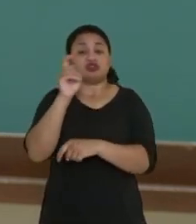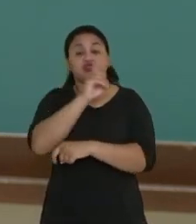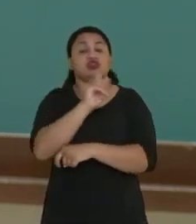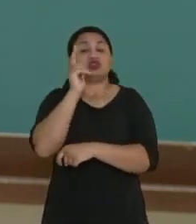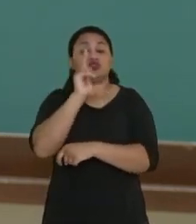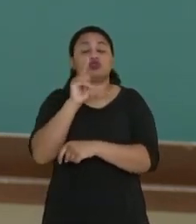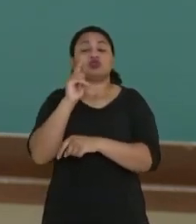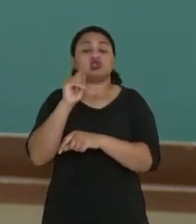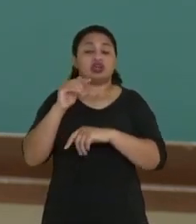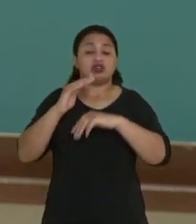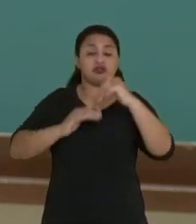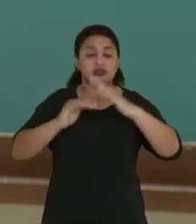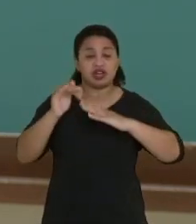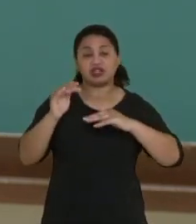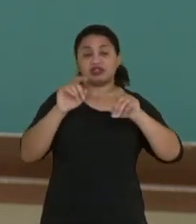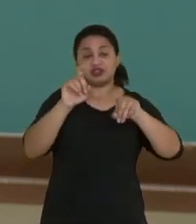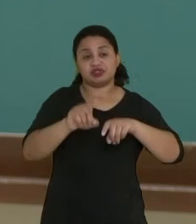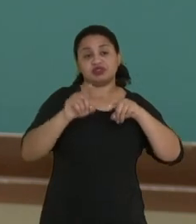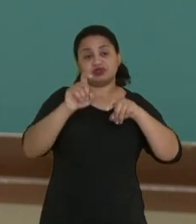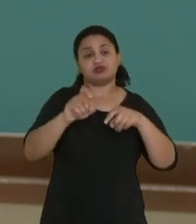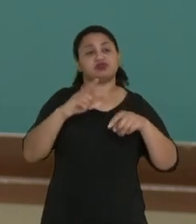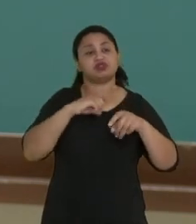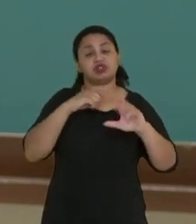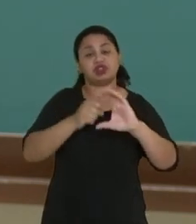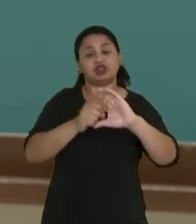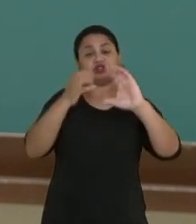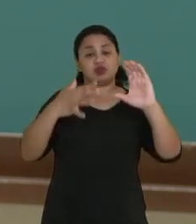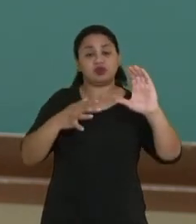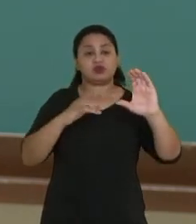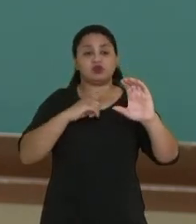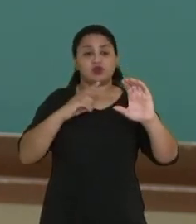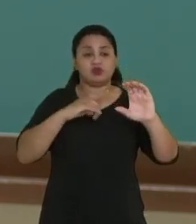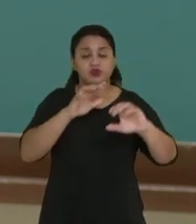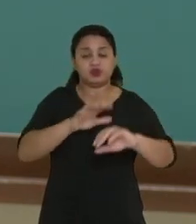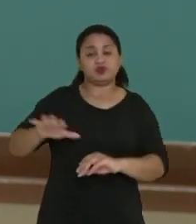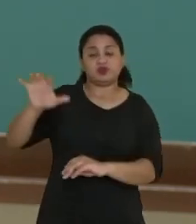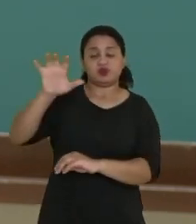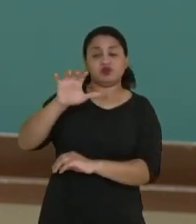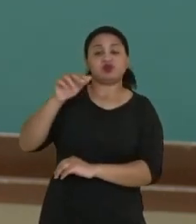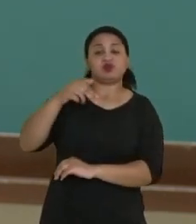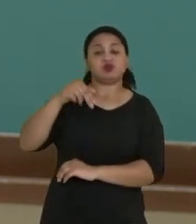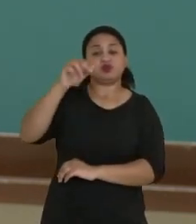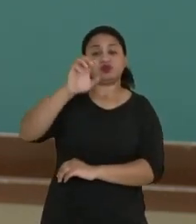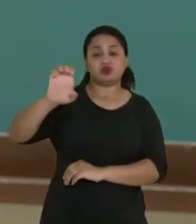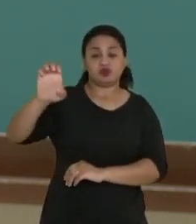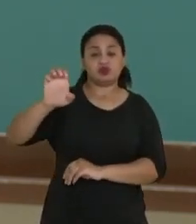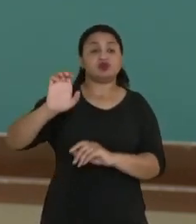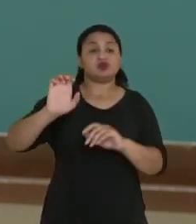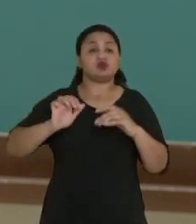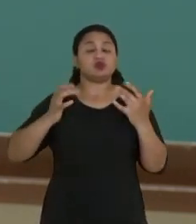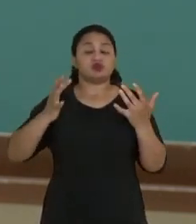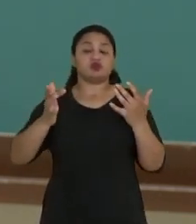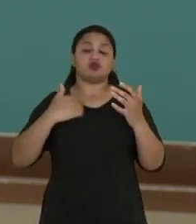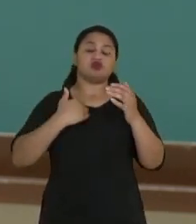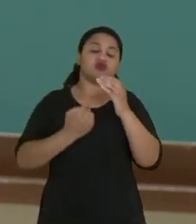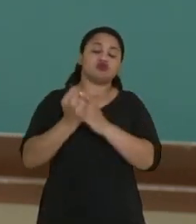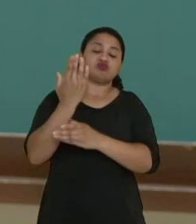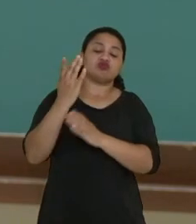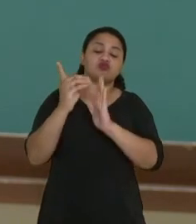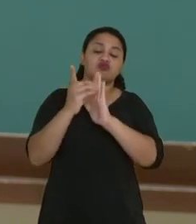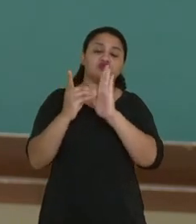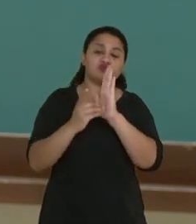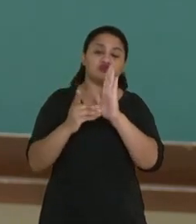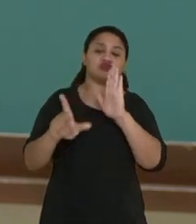atividades como a agricultura. E nós temos essa característica ali na região Nordeste. Então foi feito um decreto, né,